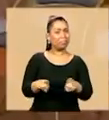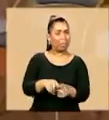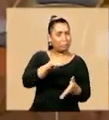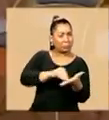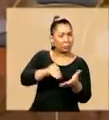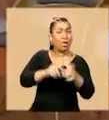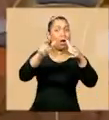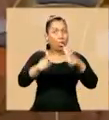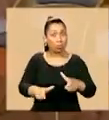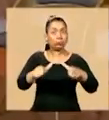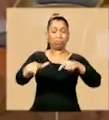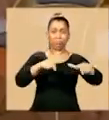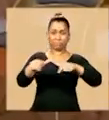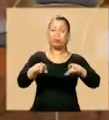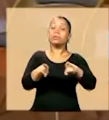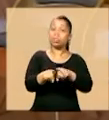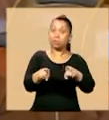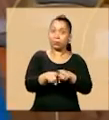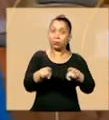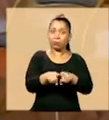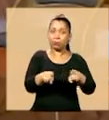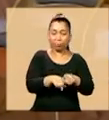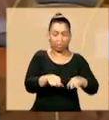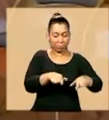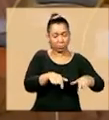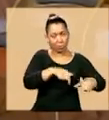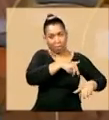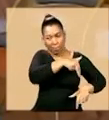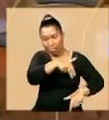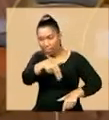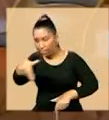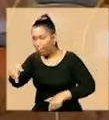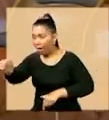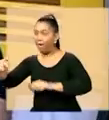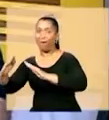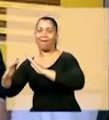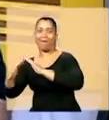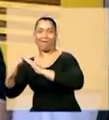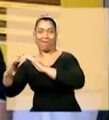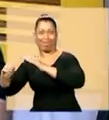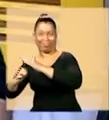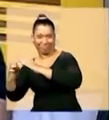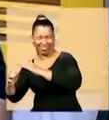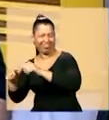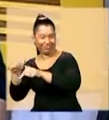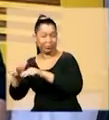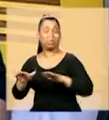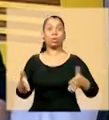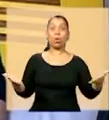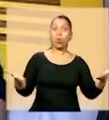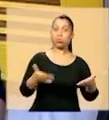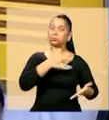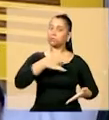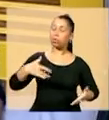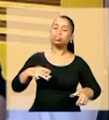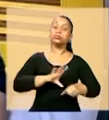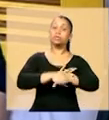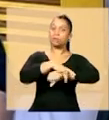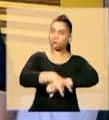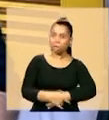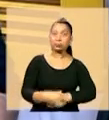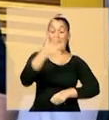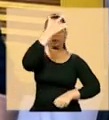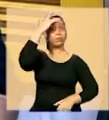as ocorrências registradas no ambiente profissional e também no trajeto até o serviço. O ponto de vista dessa semana fala sobre saúde